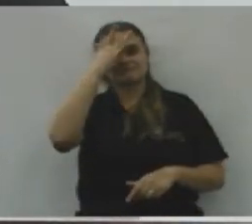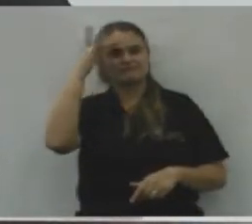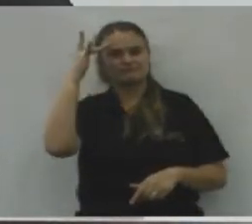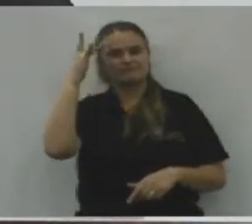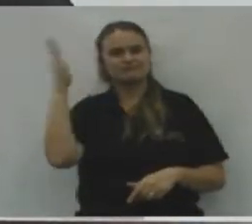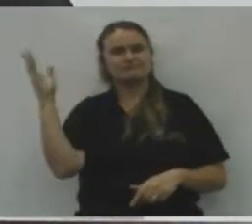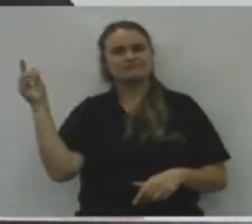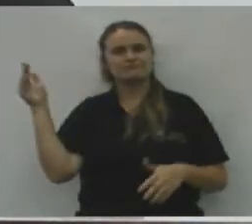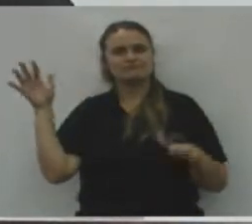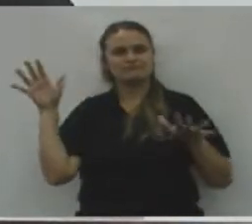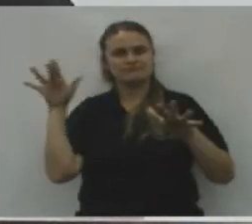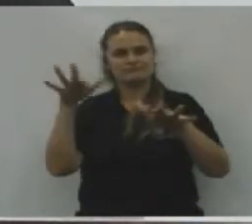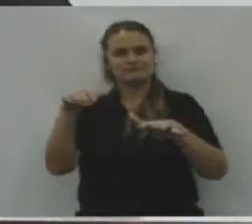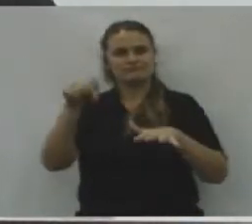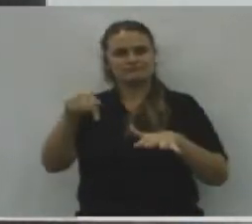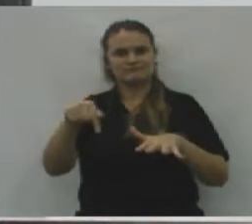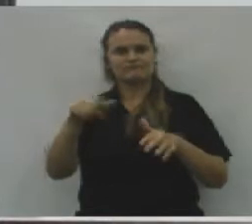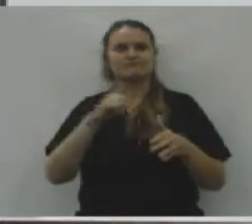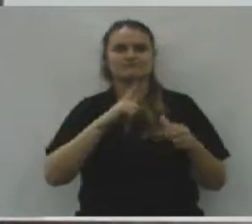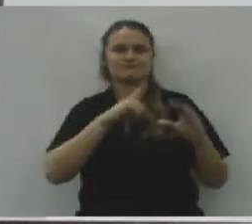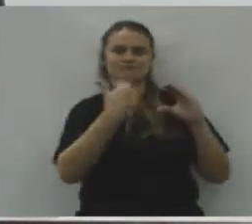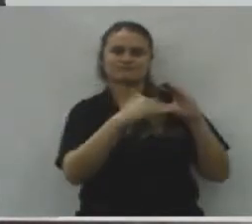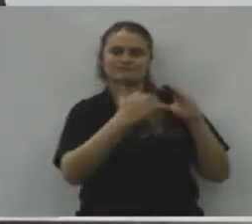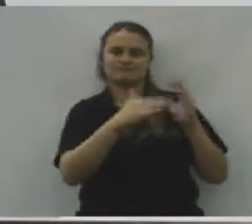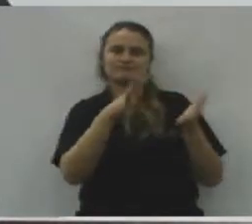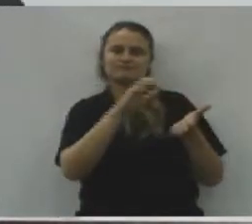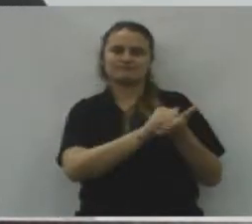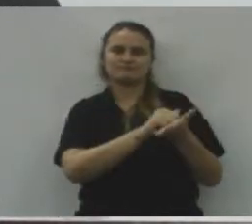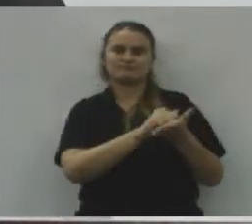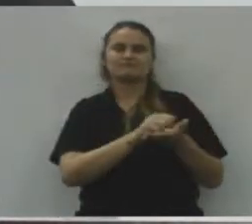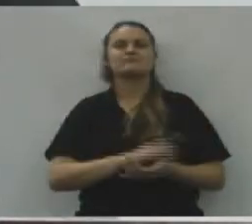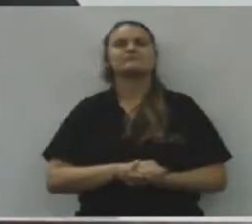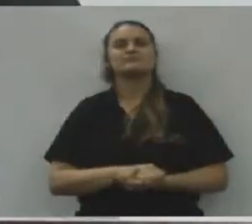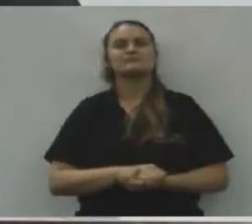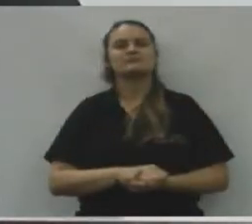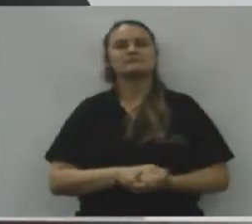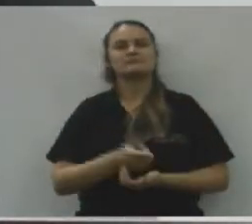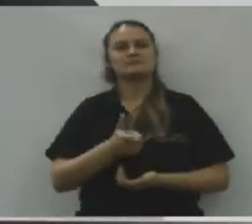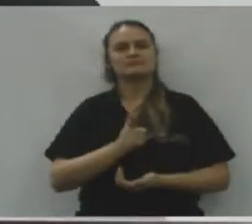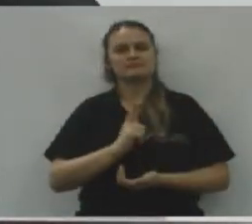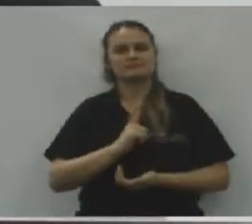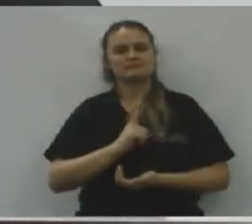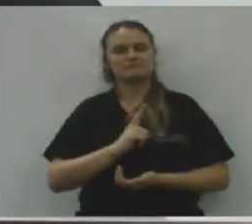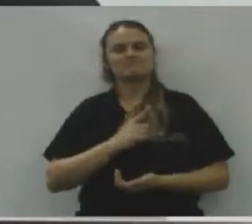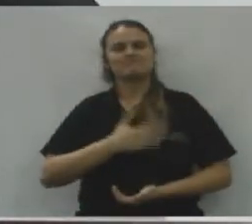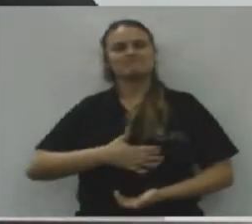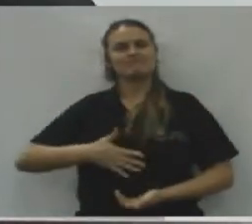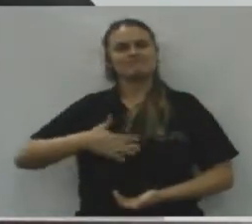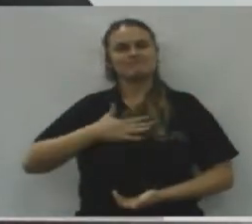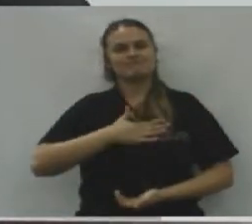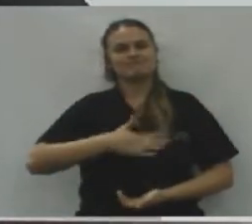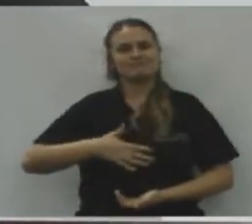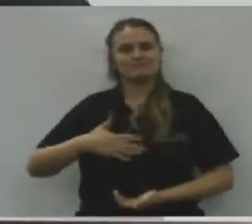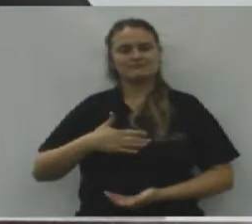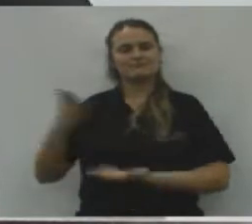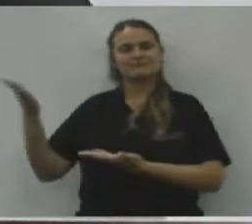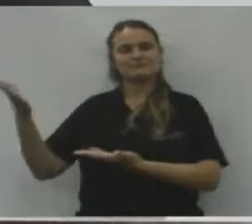ali o seu e-mail registrado para receber o certificado. Tivemos aí a grata satisfação de receber,